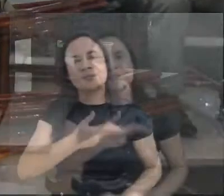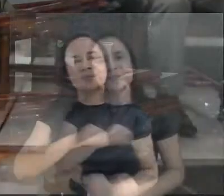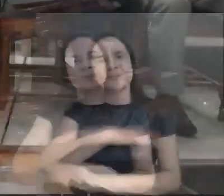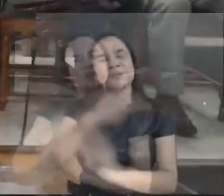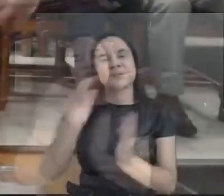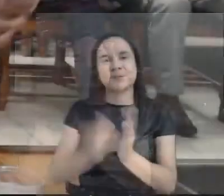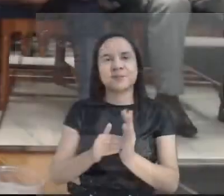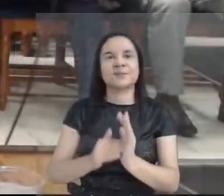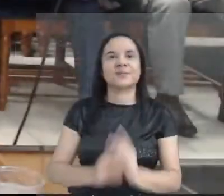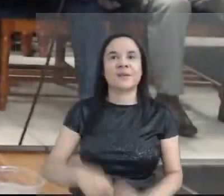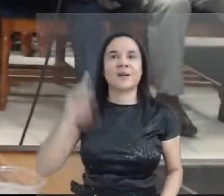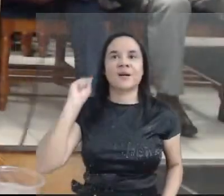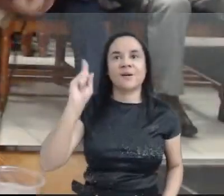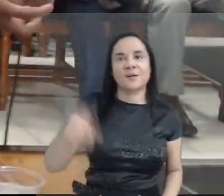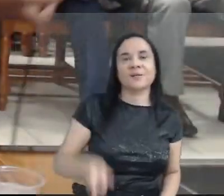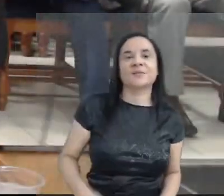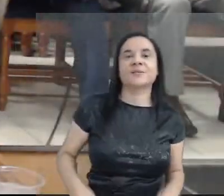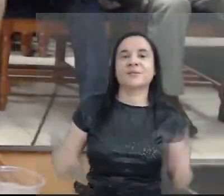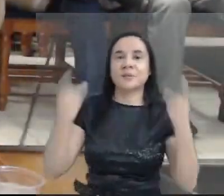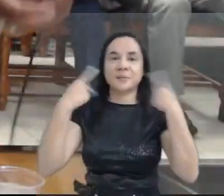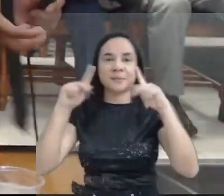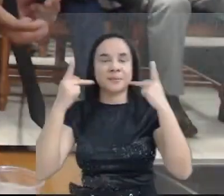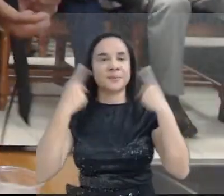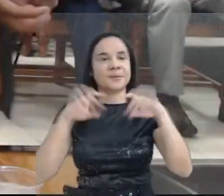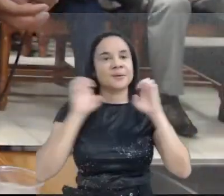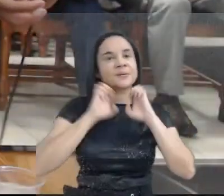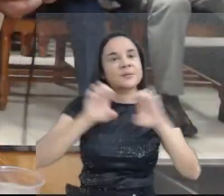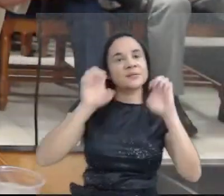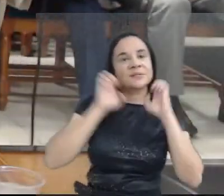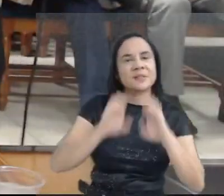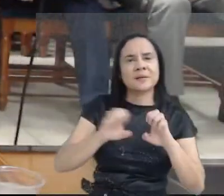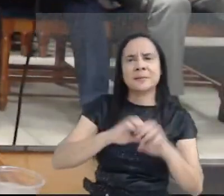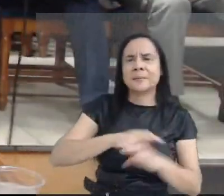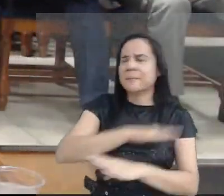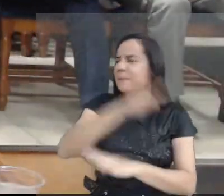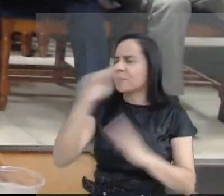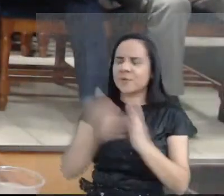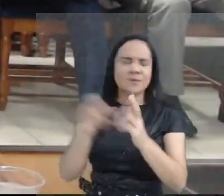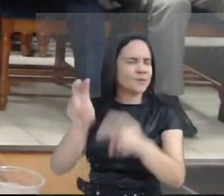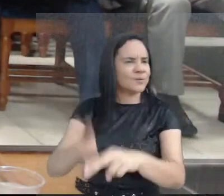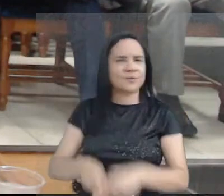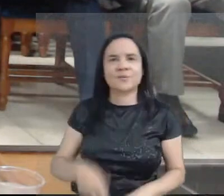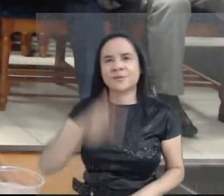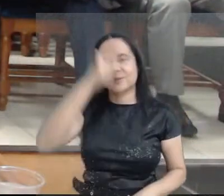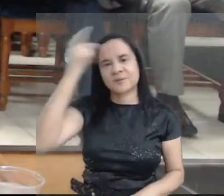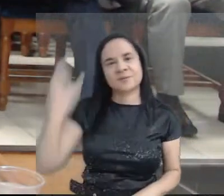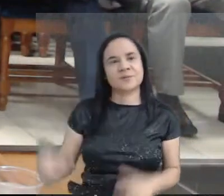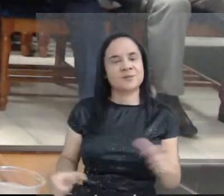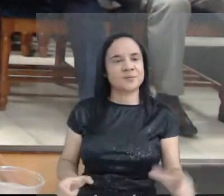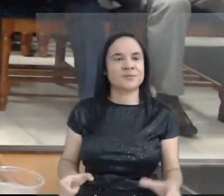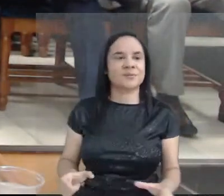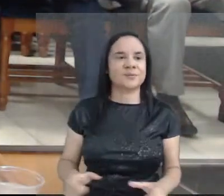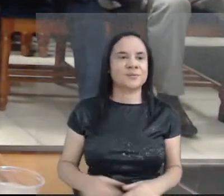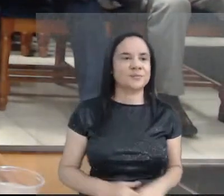discípulos foi pregar o evangelho sem exceção, certo?